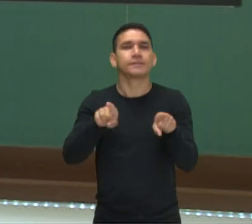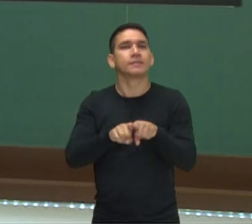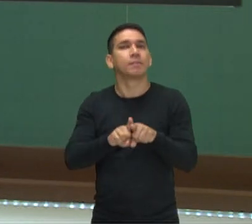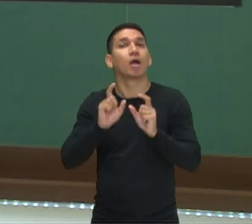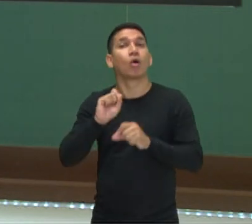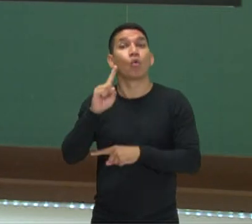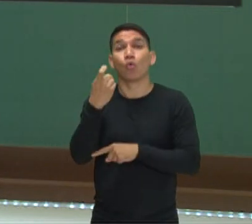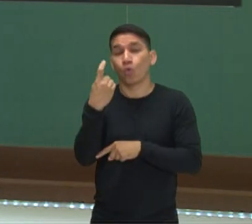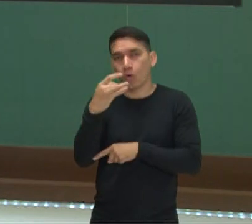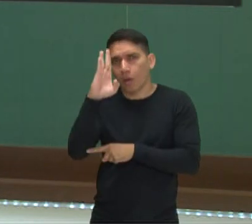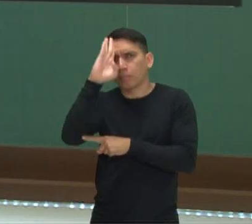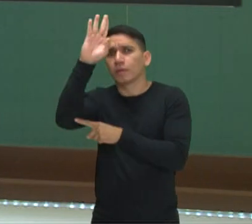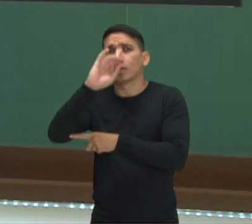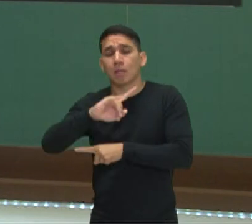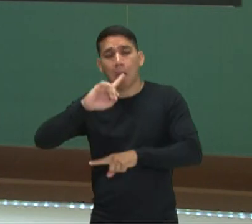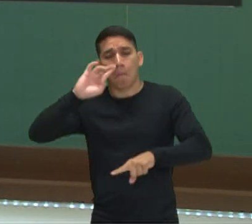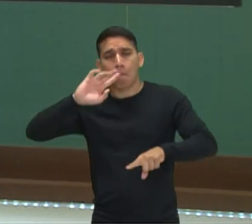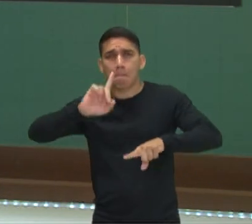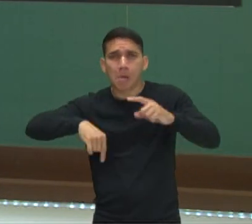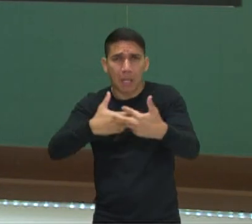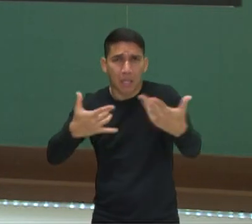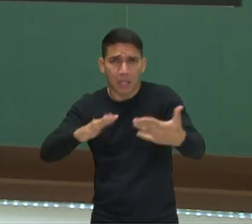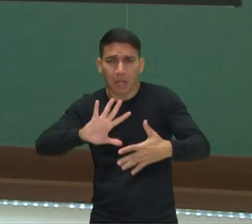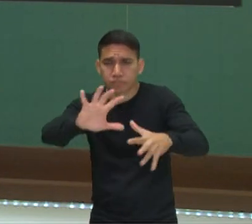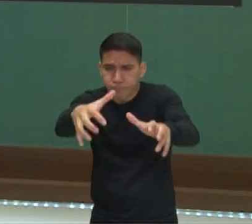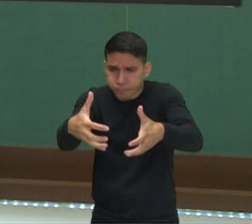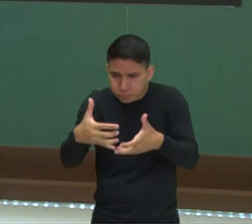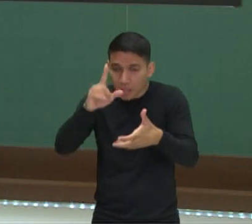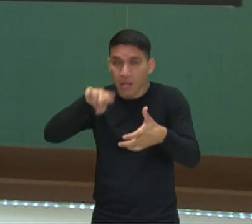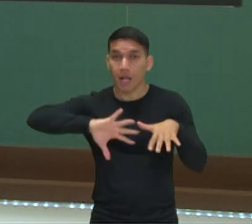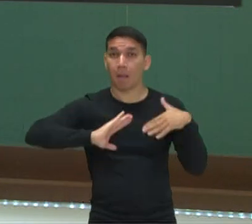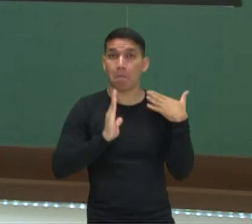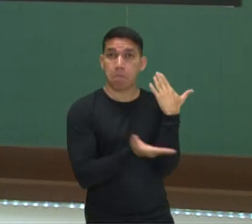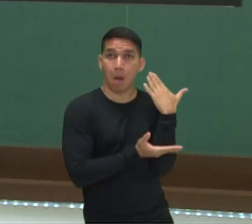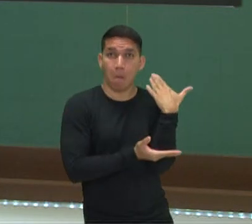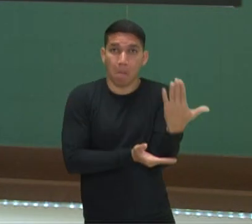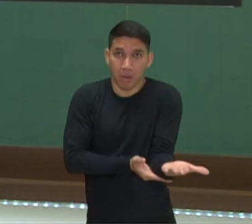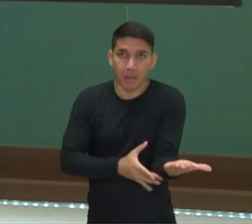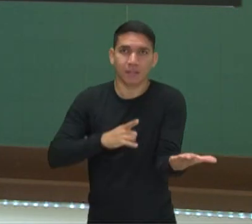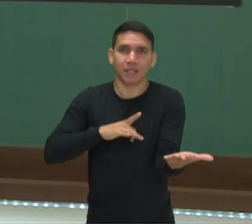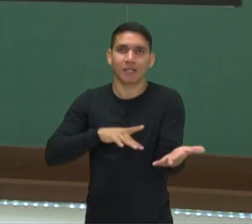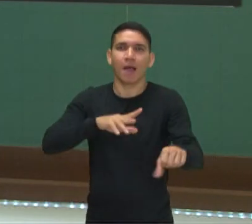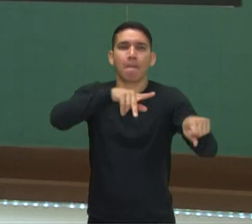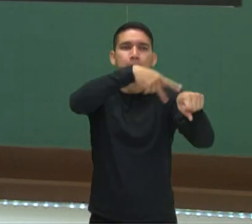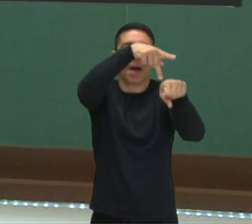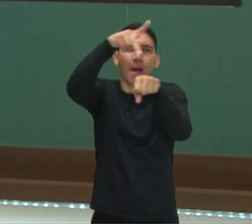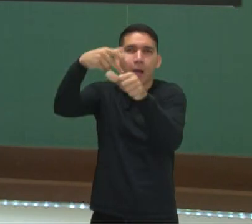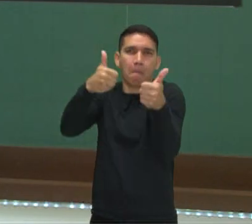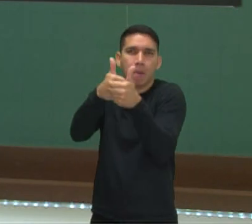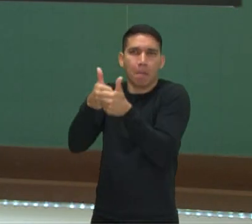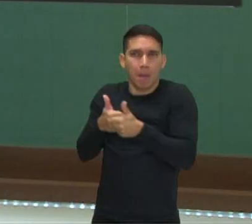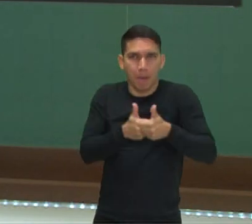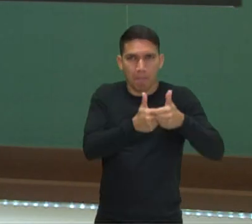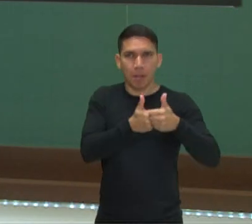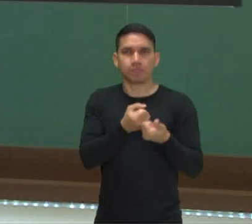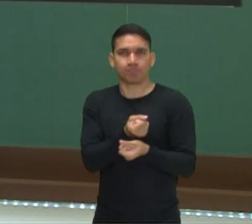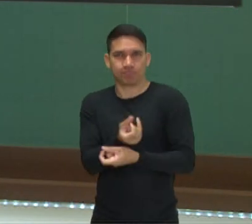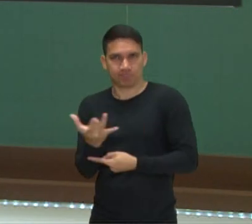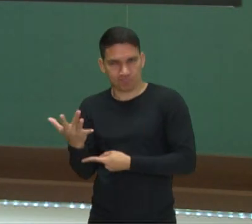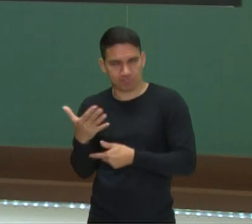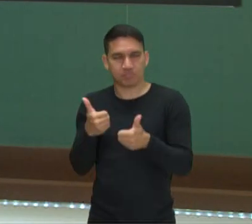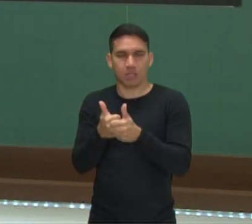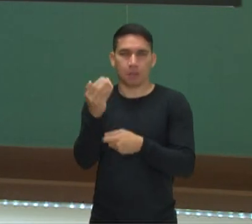um dos principais produtos extraídos é a madeira e que faz fronteiras ali com vários países vizinhos do Brasil. Então